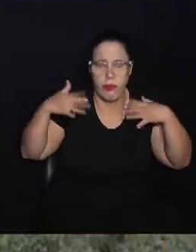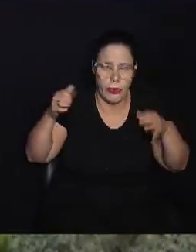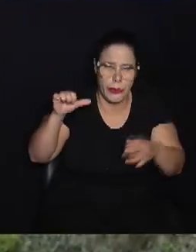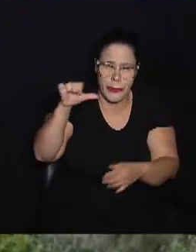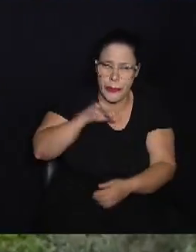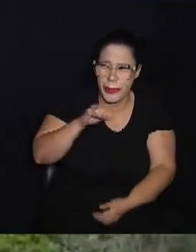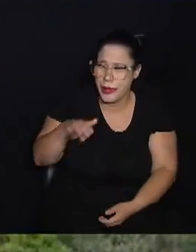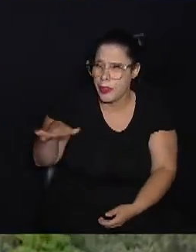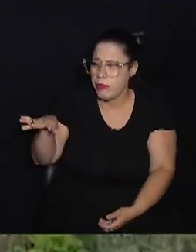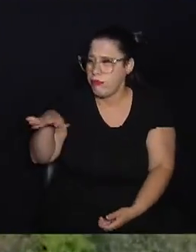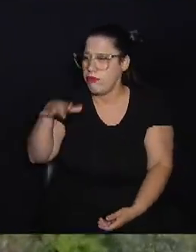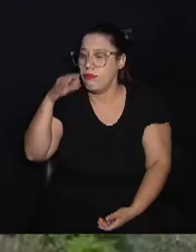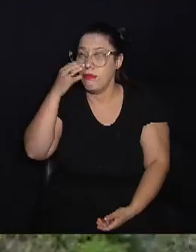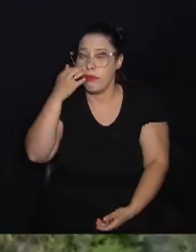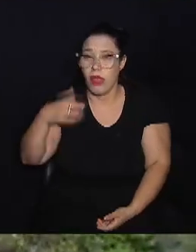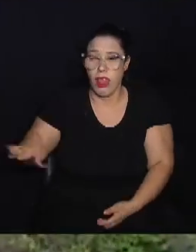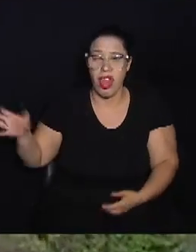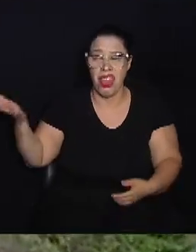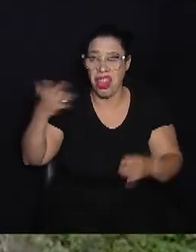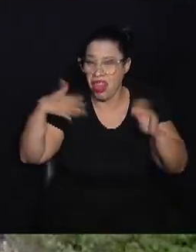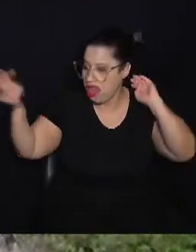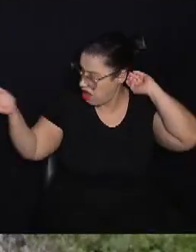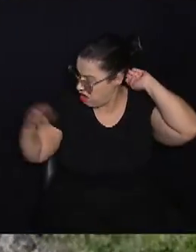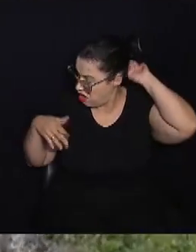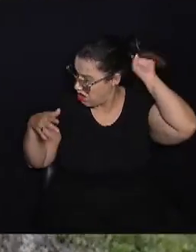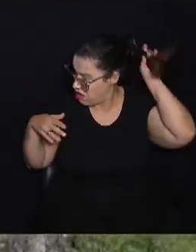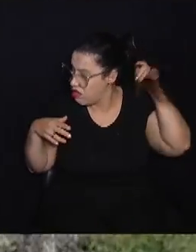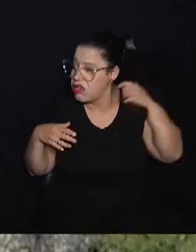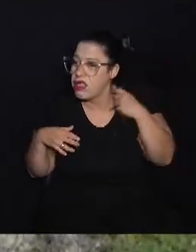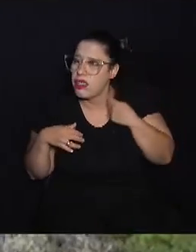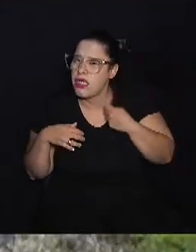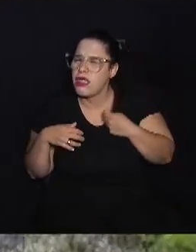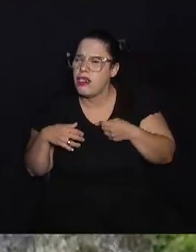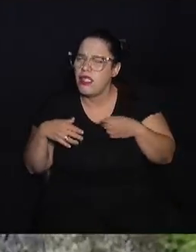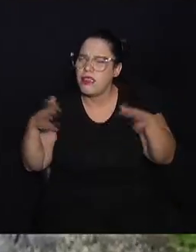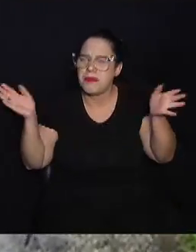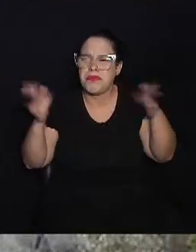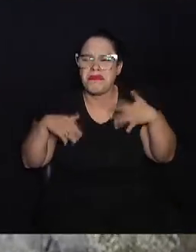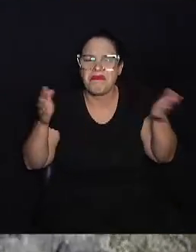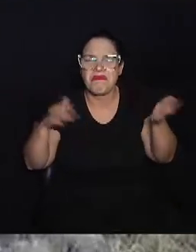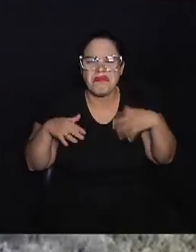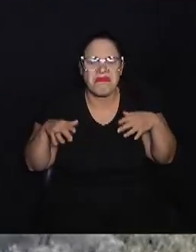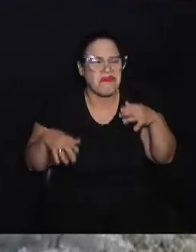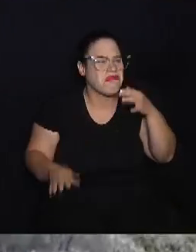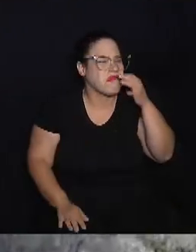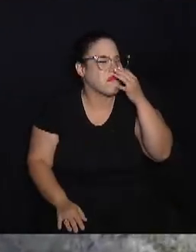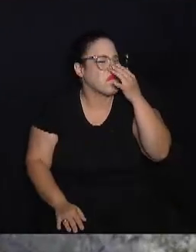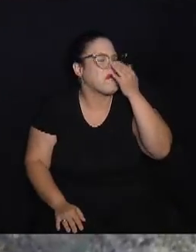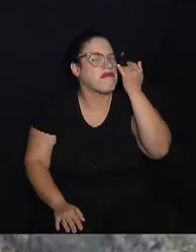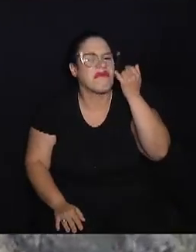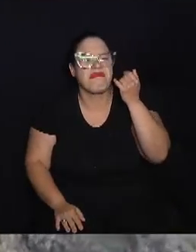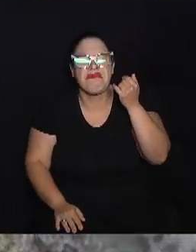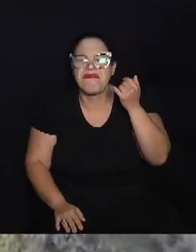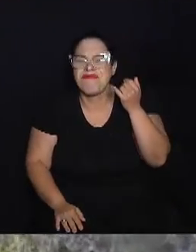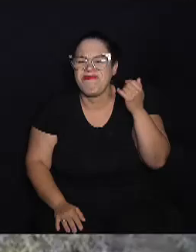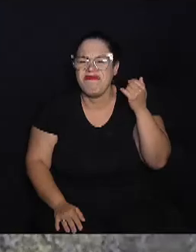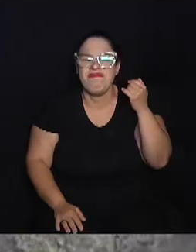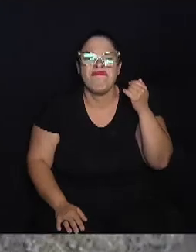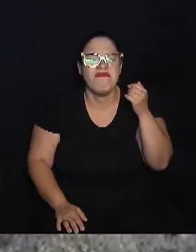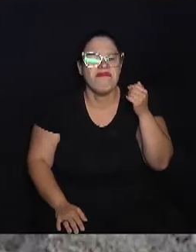a qualidade do ar. Se posso dizer assim, que a gente torna o ar com uma